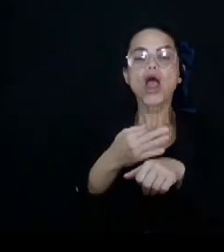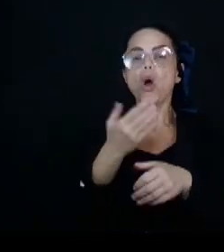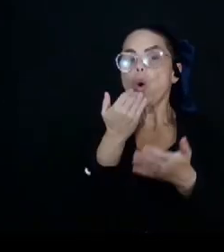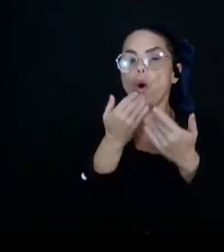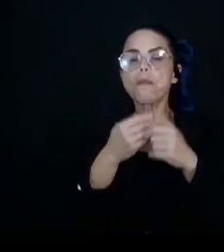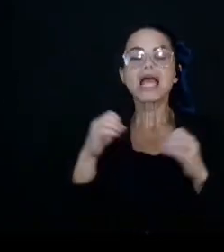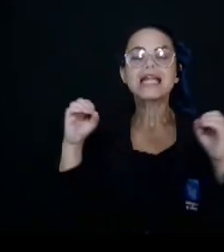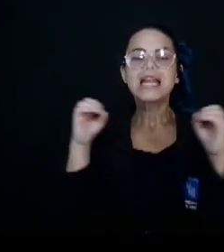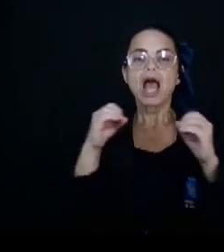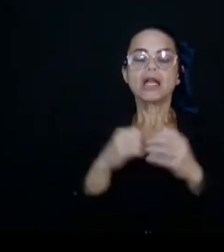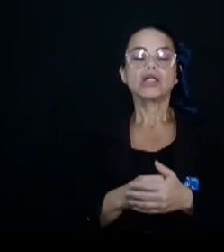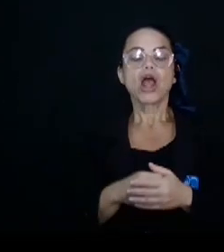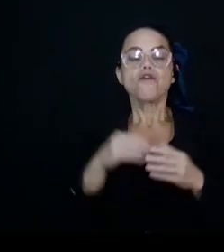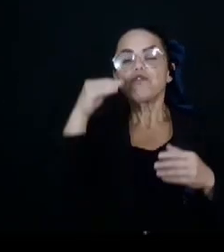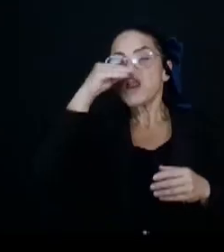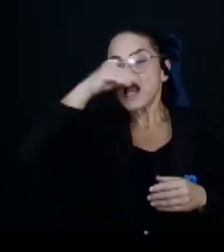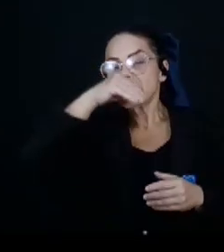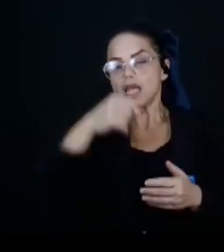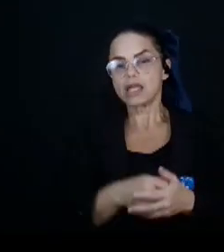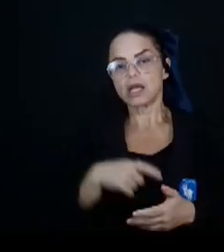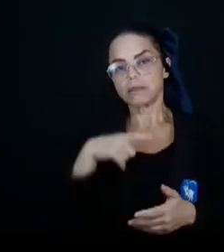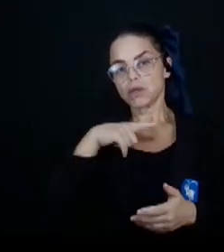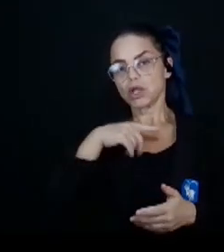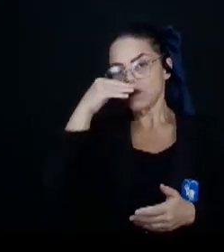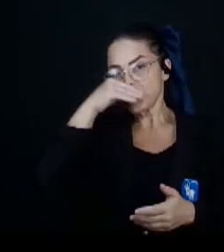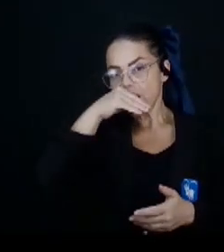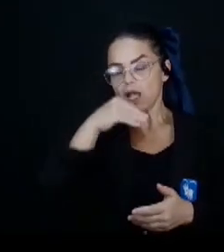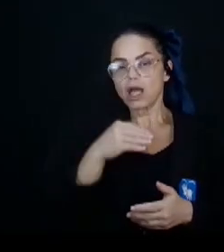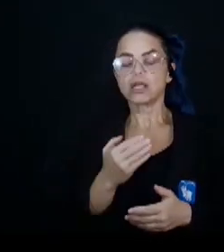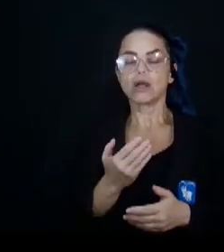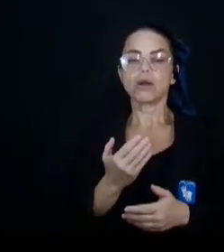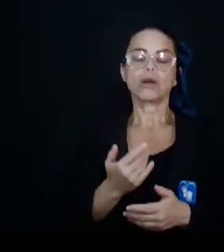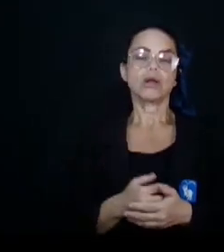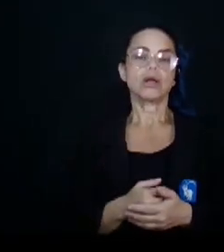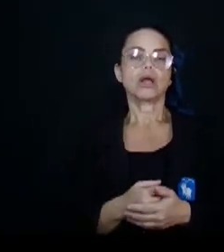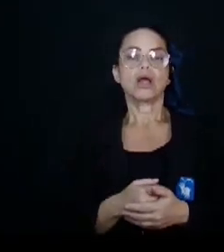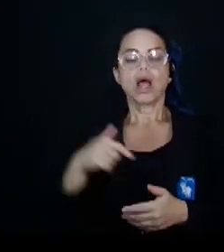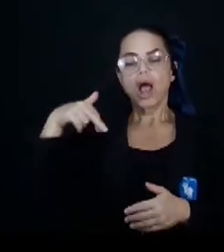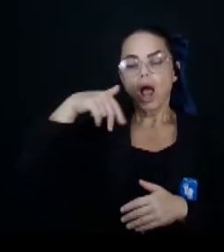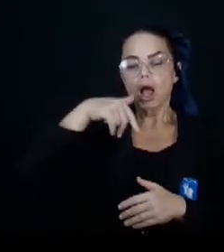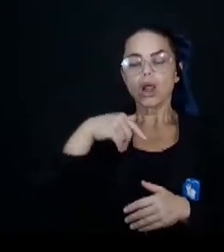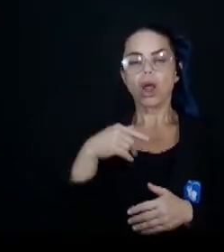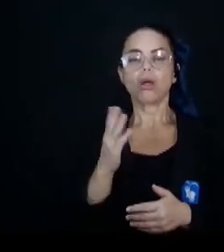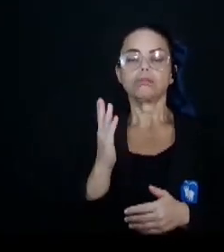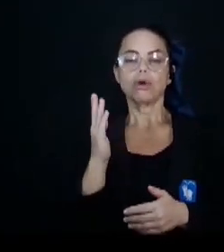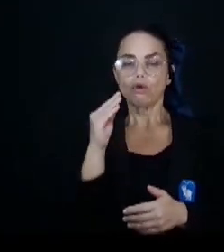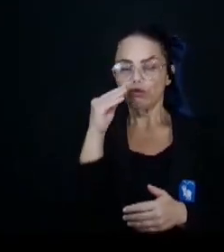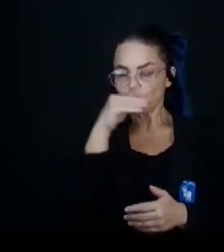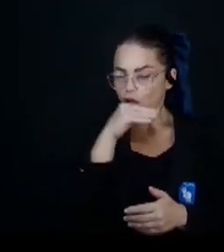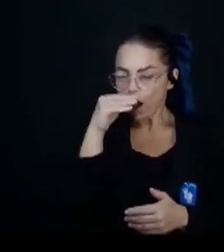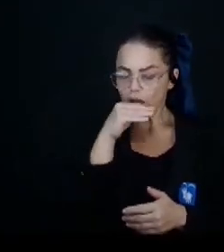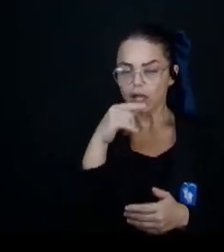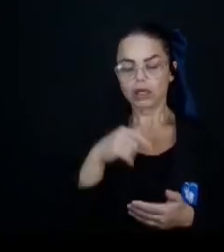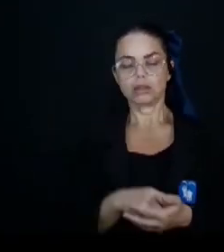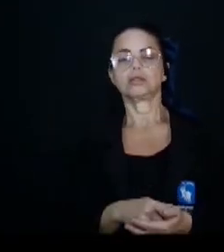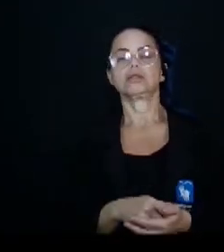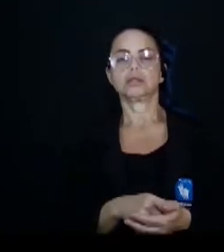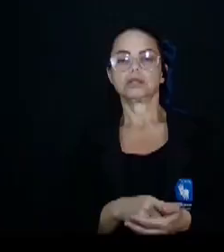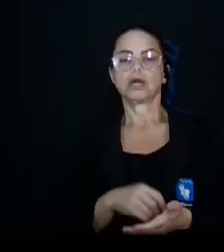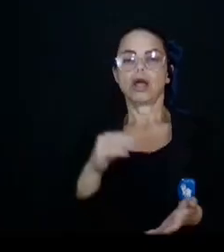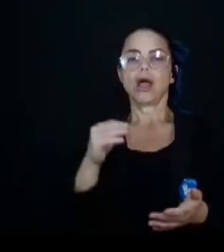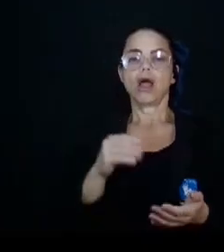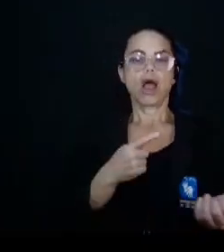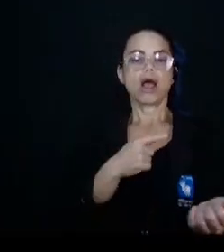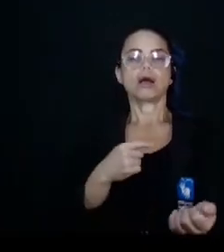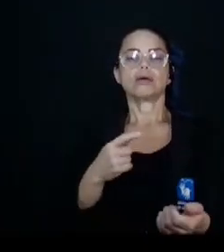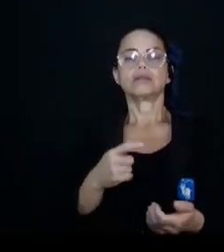de fato, então. Cassiane, na verdade, o mais importante é a gente perceber que caso haja, né, sintomas e